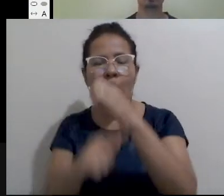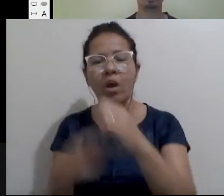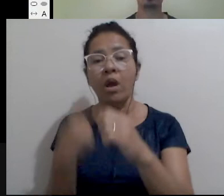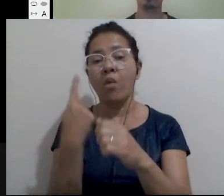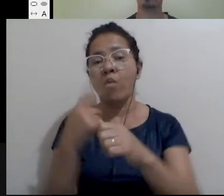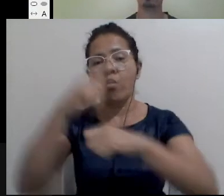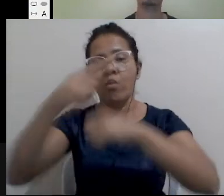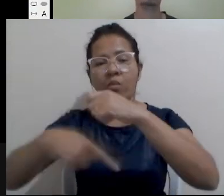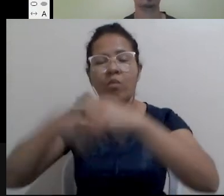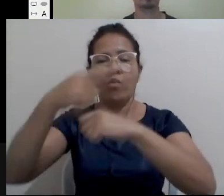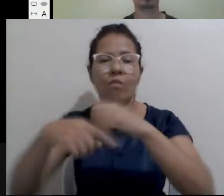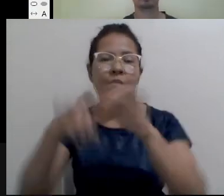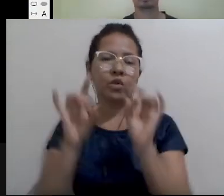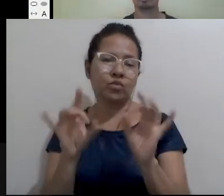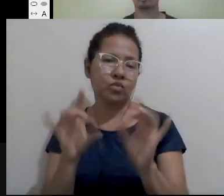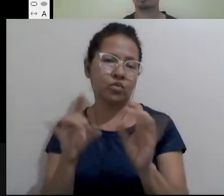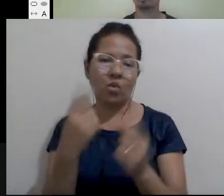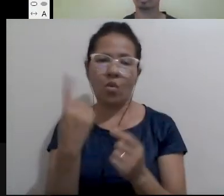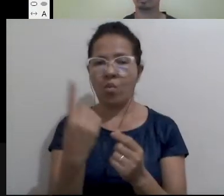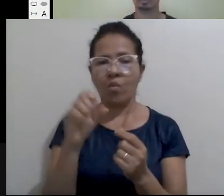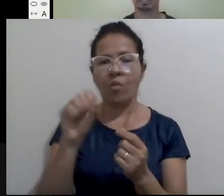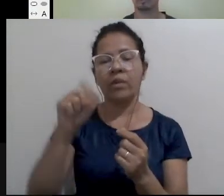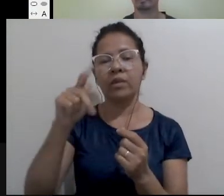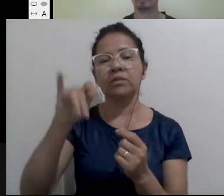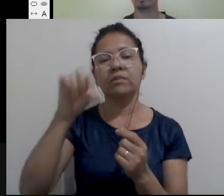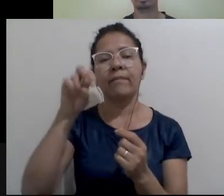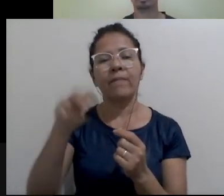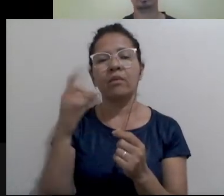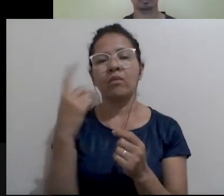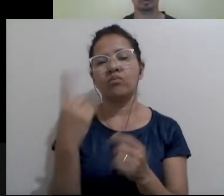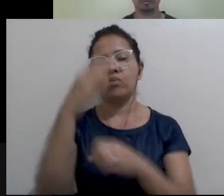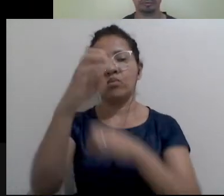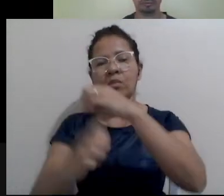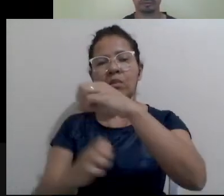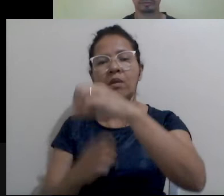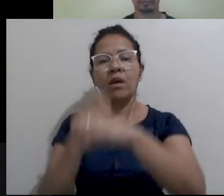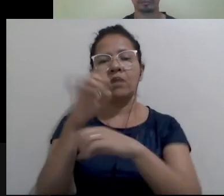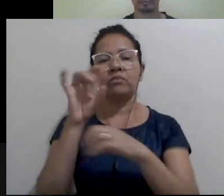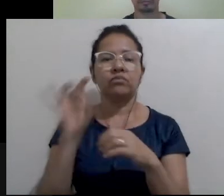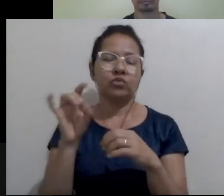atômico que esteja com apenas um spin, que esteja com apenas um elétron, tá bom?